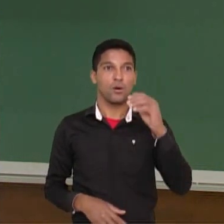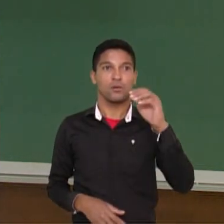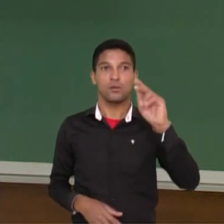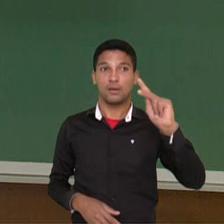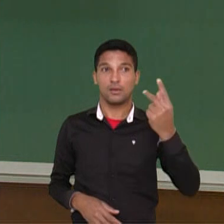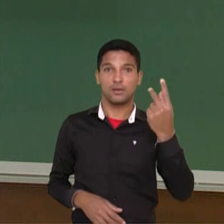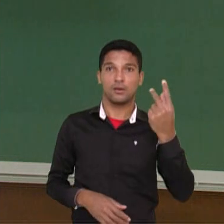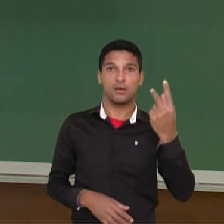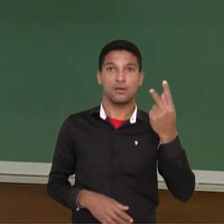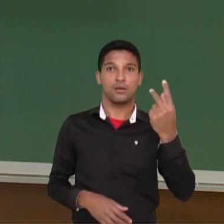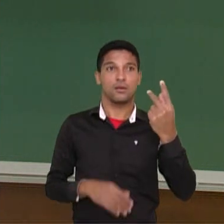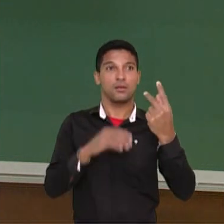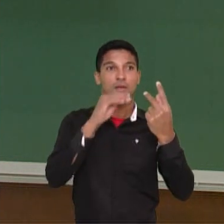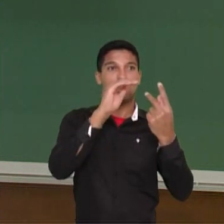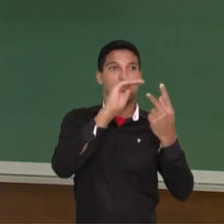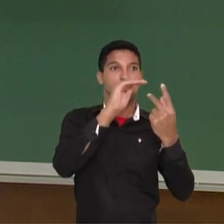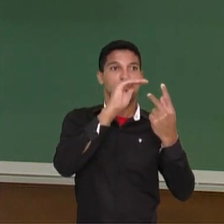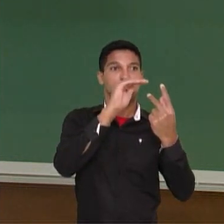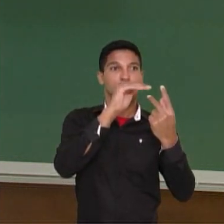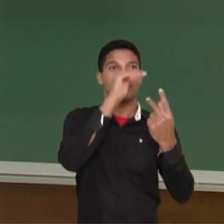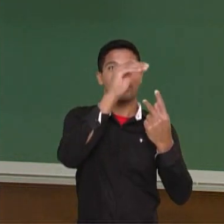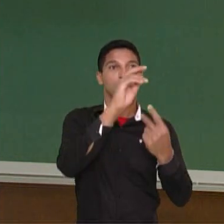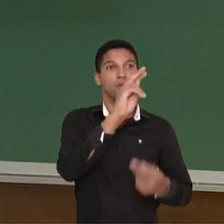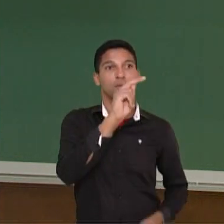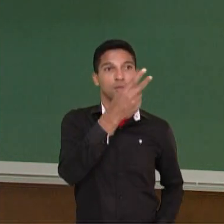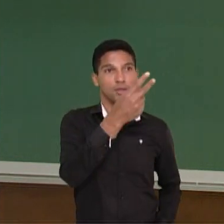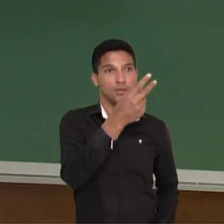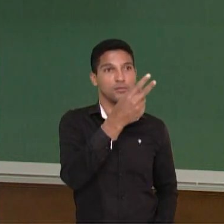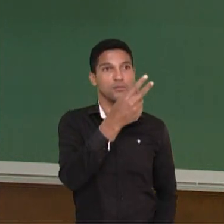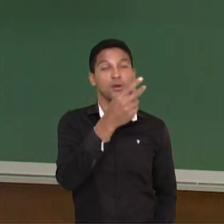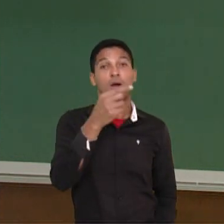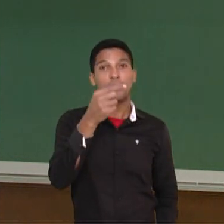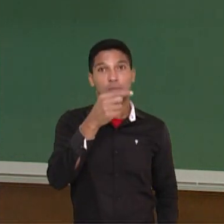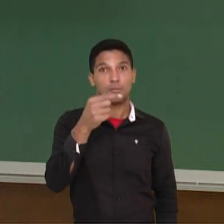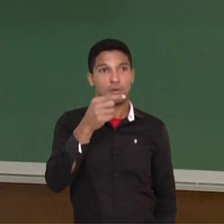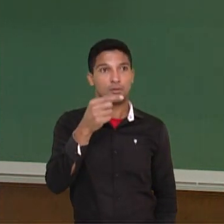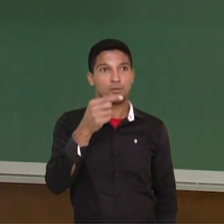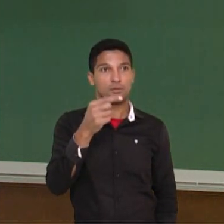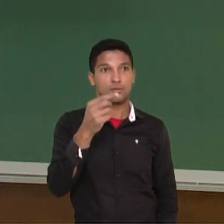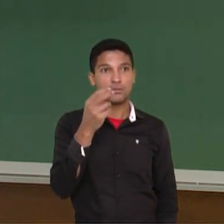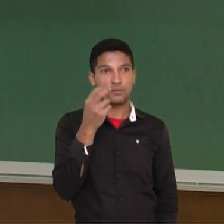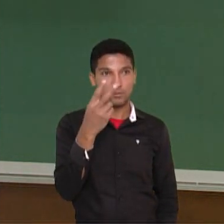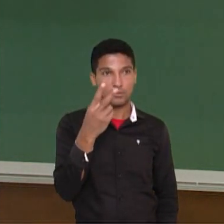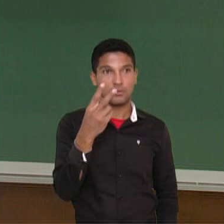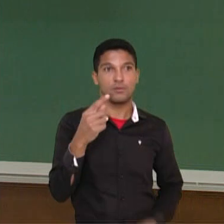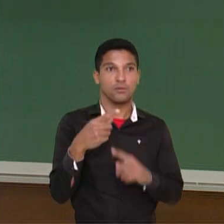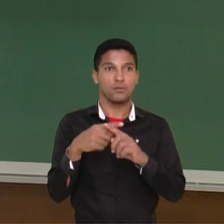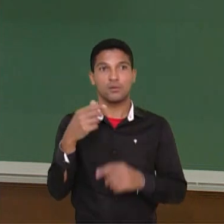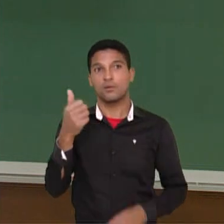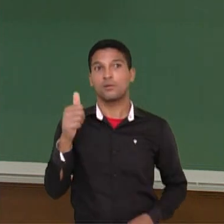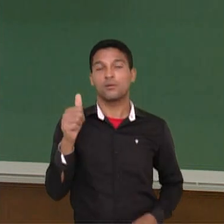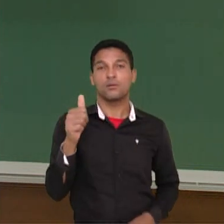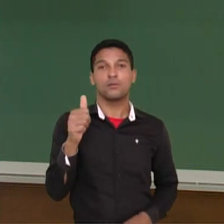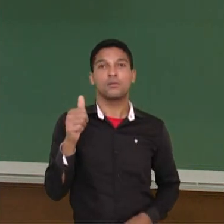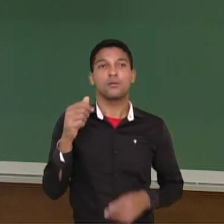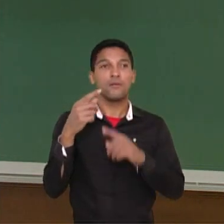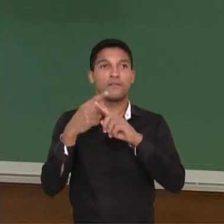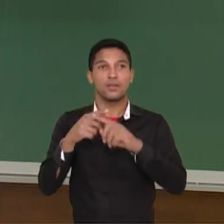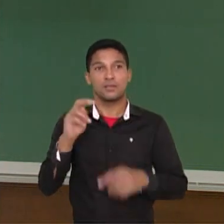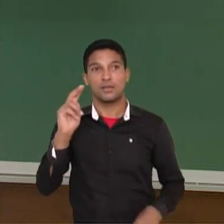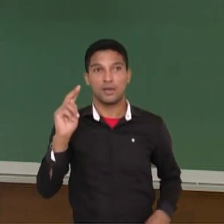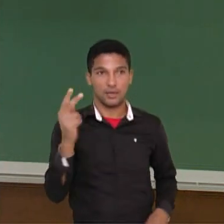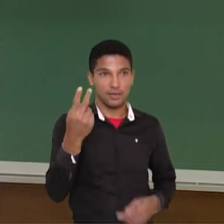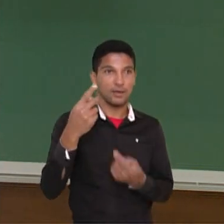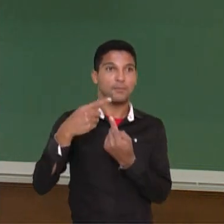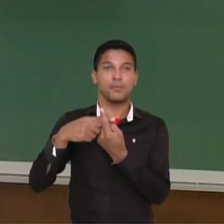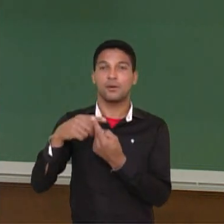Ou o quadrado do segundo. E que produto notável é esse? É esse daqui, né? É o primeiro menos o segundo ao quadrado. Pelo produto notável eu